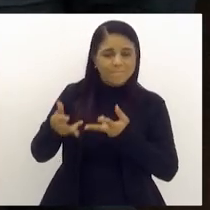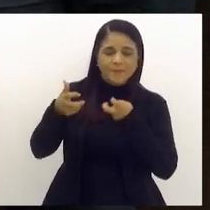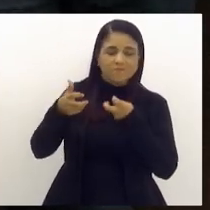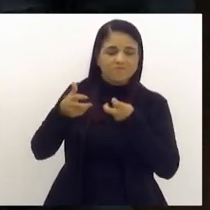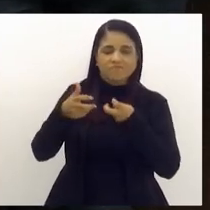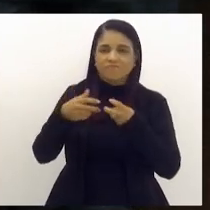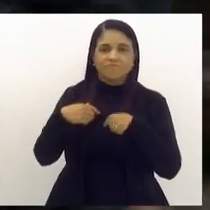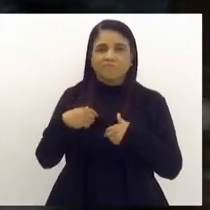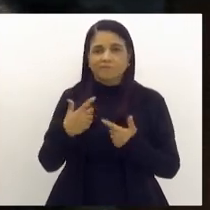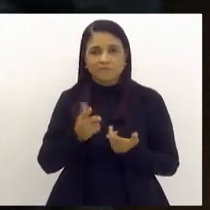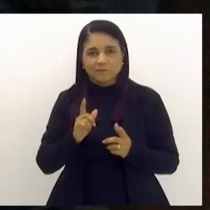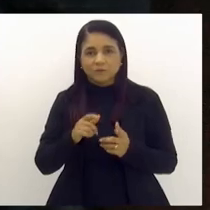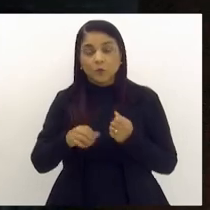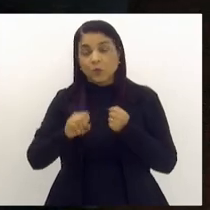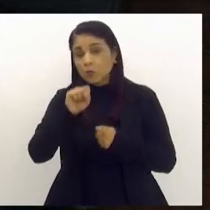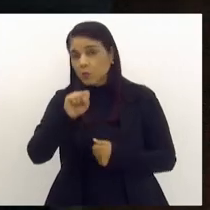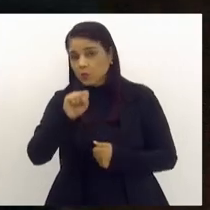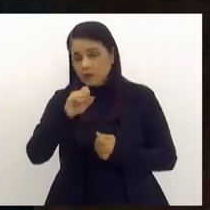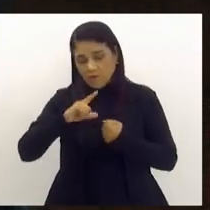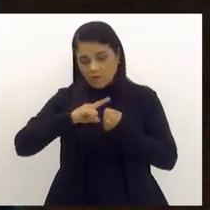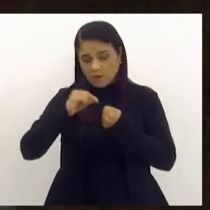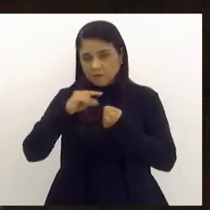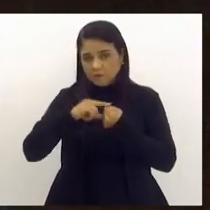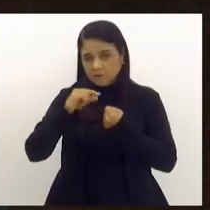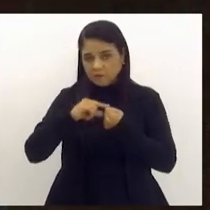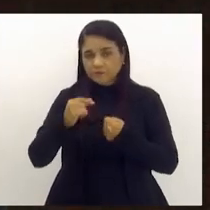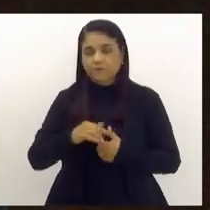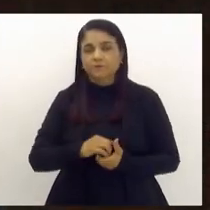final. O 8º, por favor.